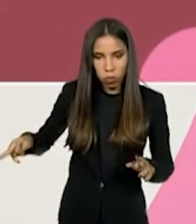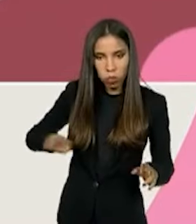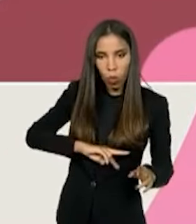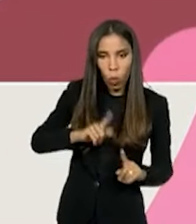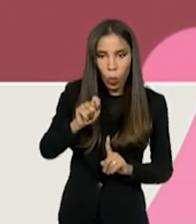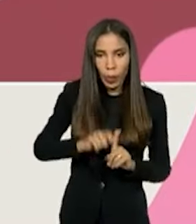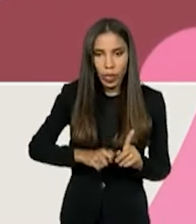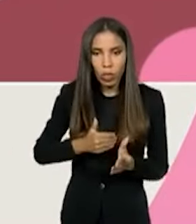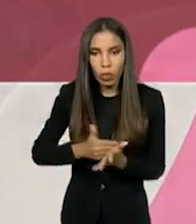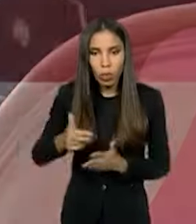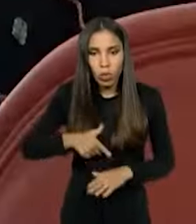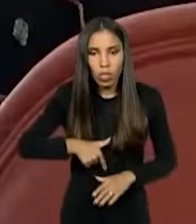a carinha ótima você tá a brincando com a